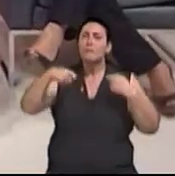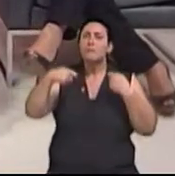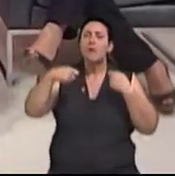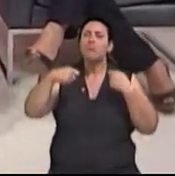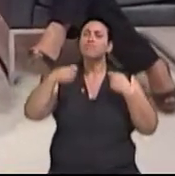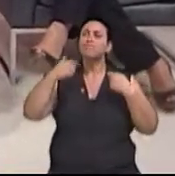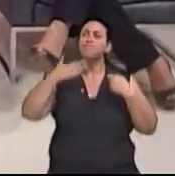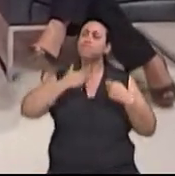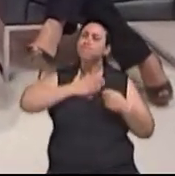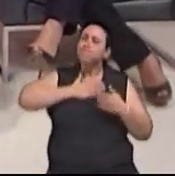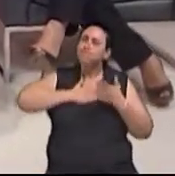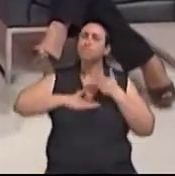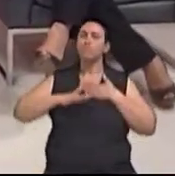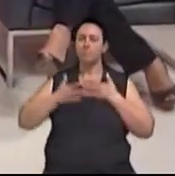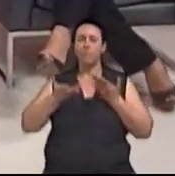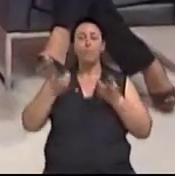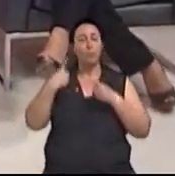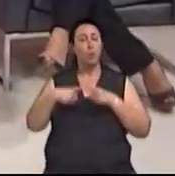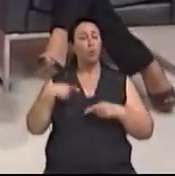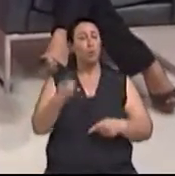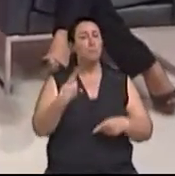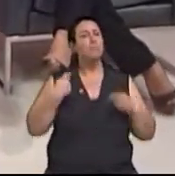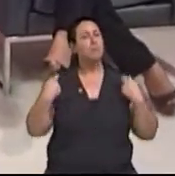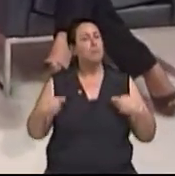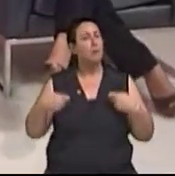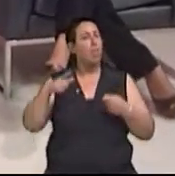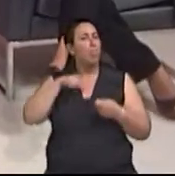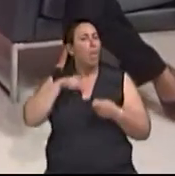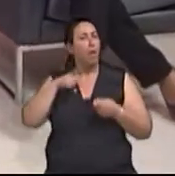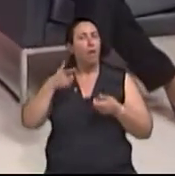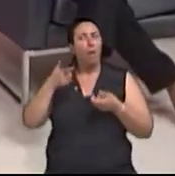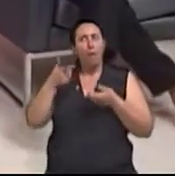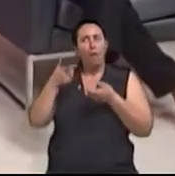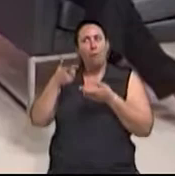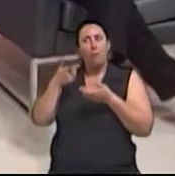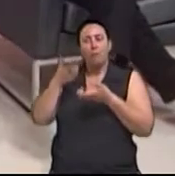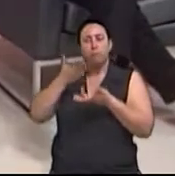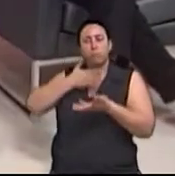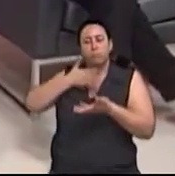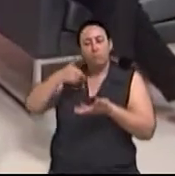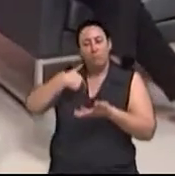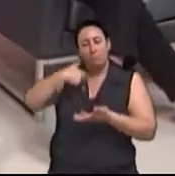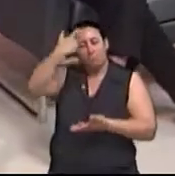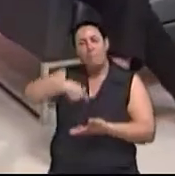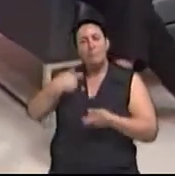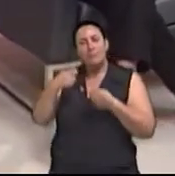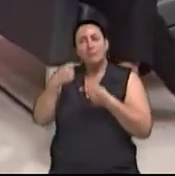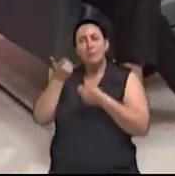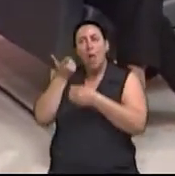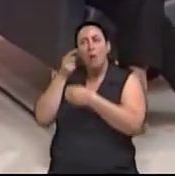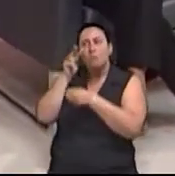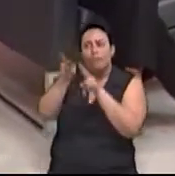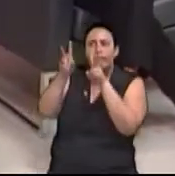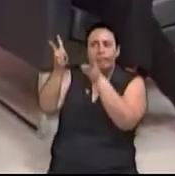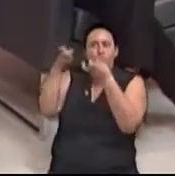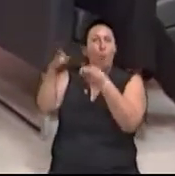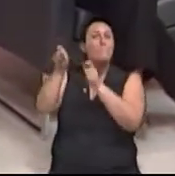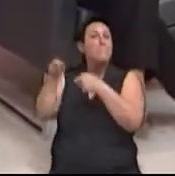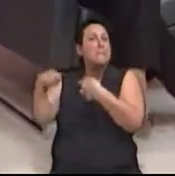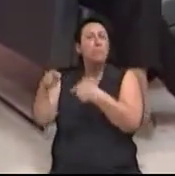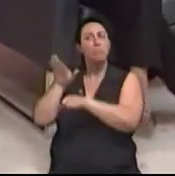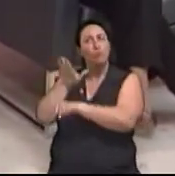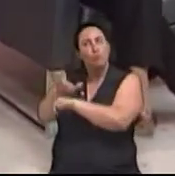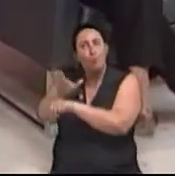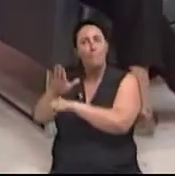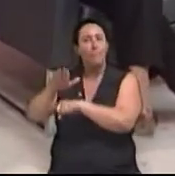uma coisa indiscutível nós temos que ter tranquilidade para lidar com a situação até para ajudá-los cada vez mais né porque se